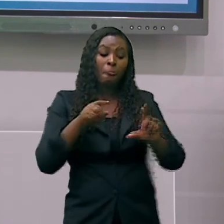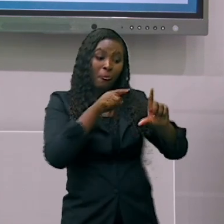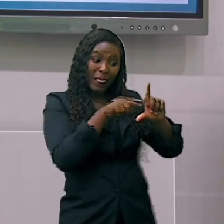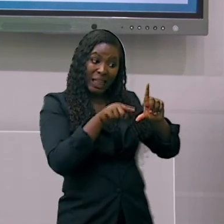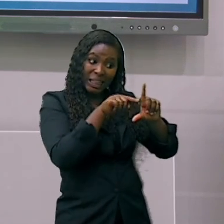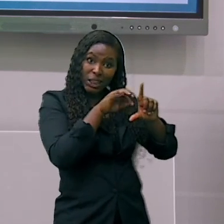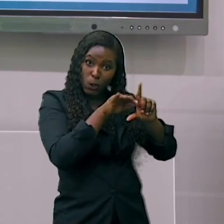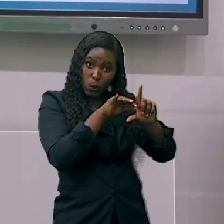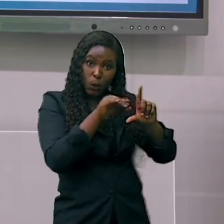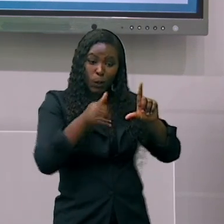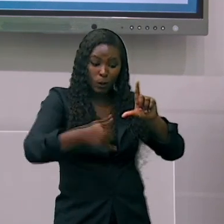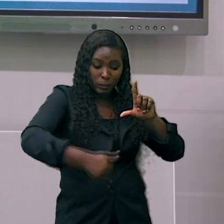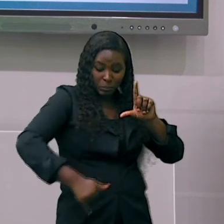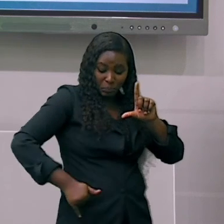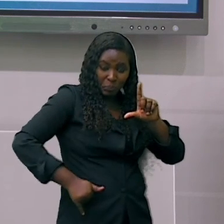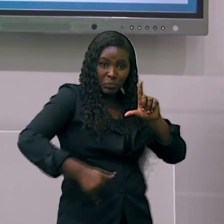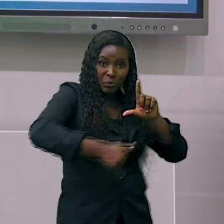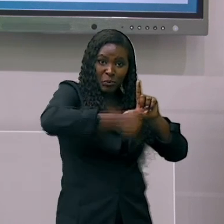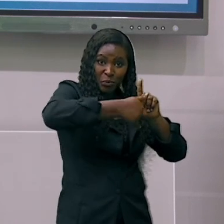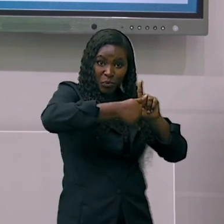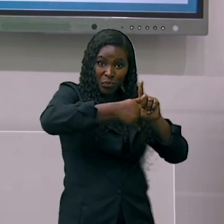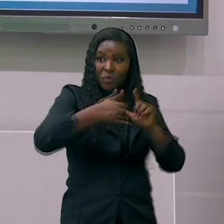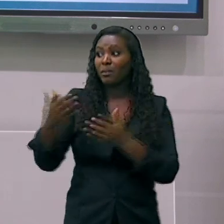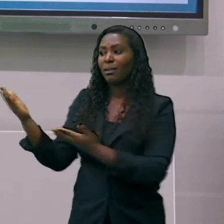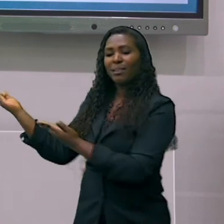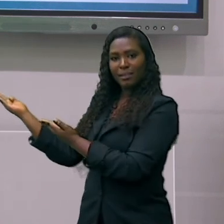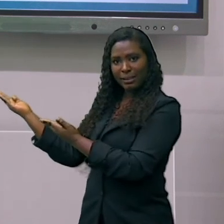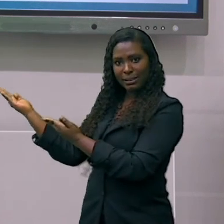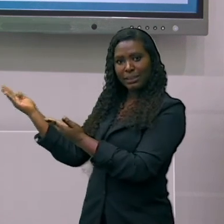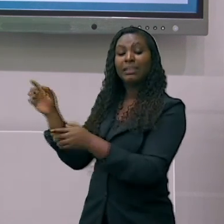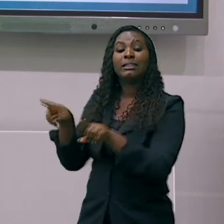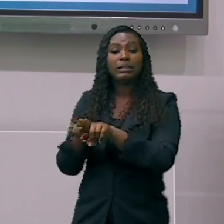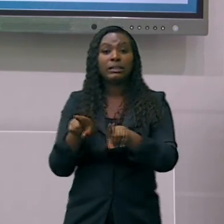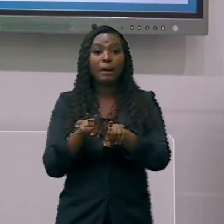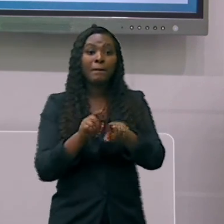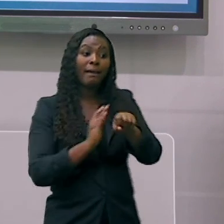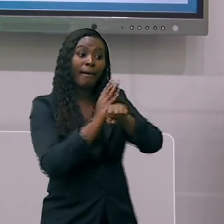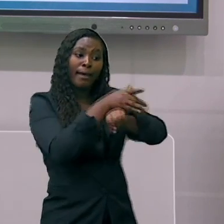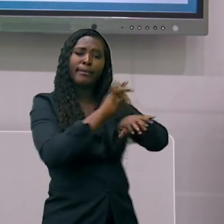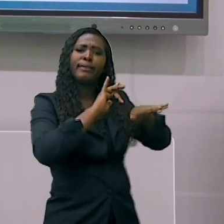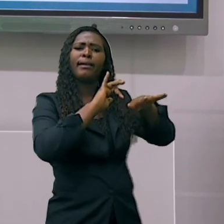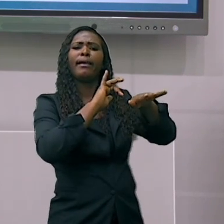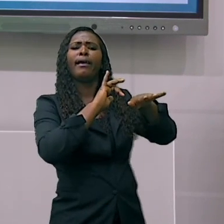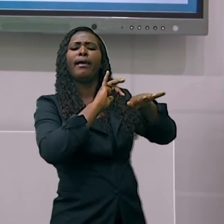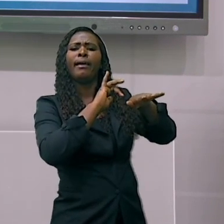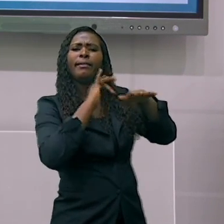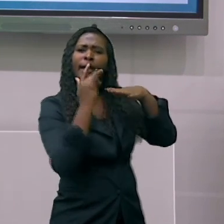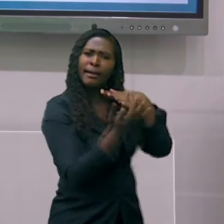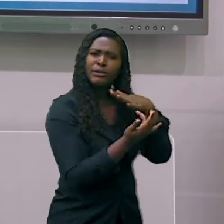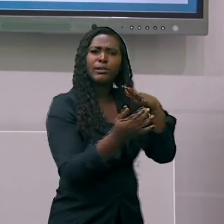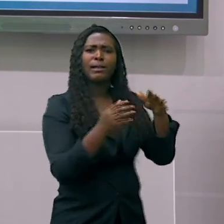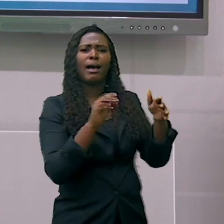seu celular na imagem, no canto da tela, e também acesse as nossas redes